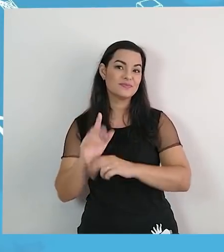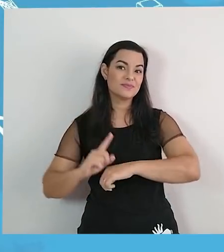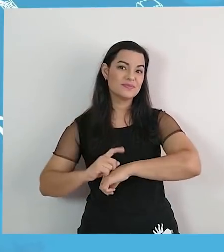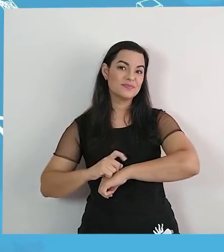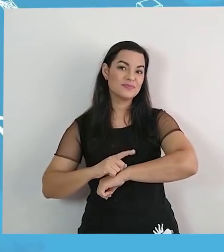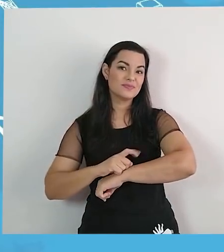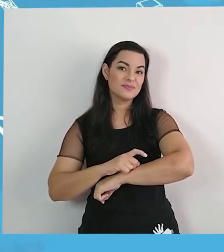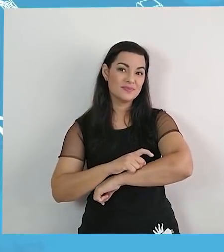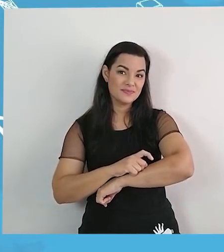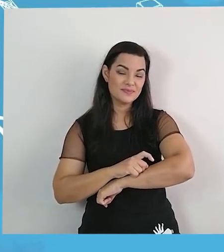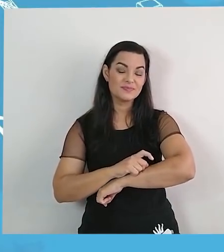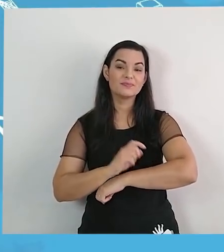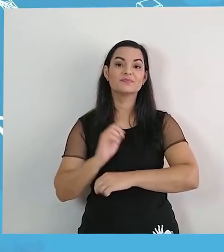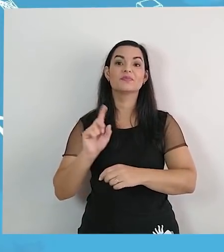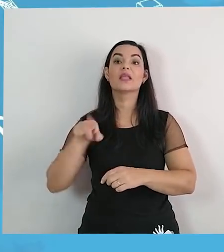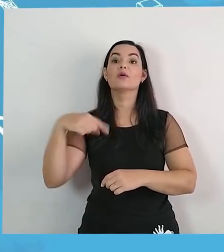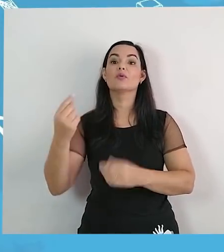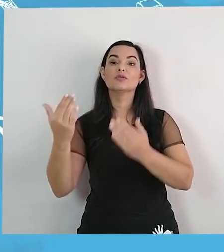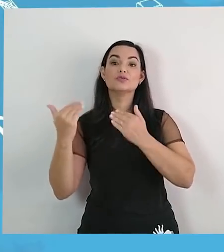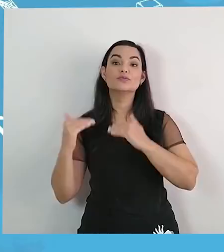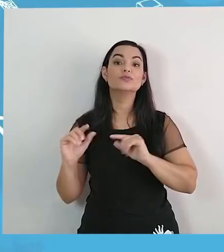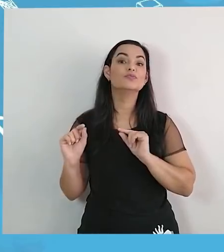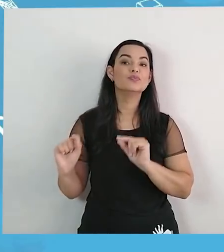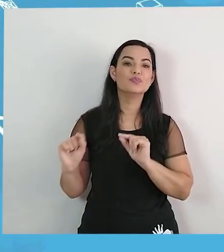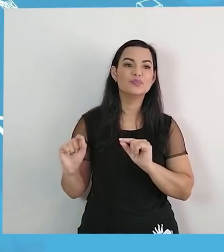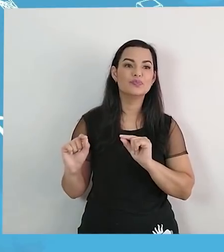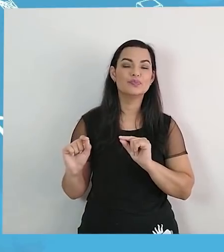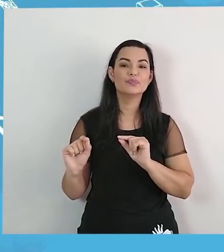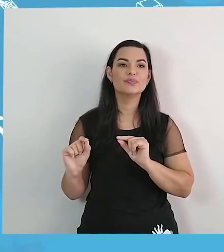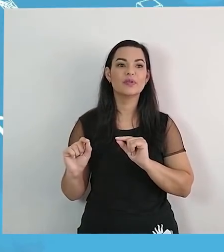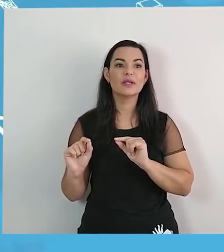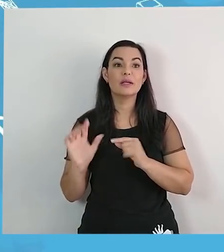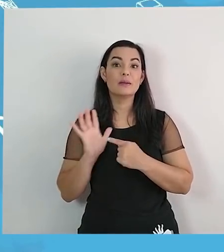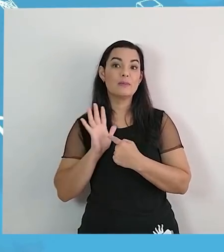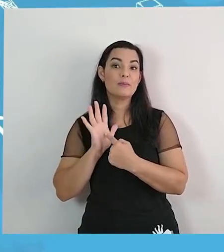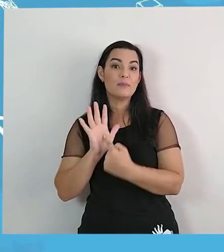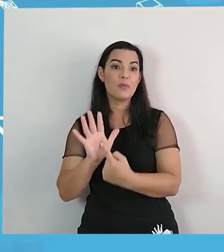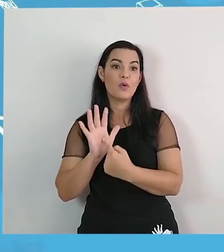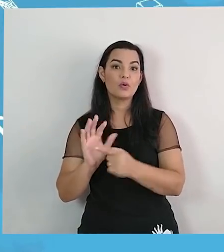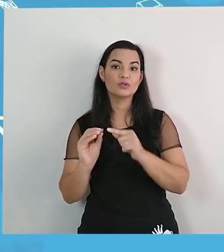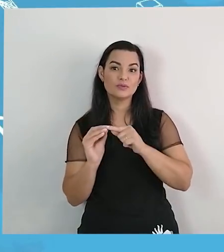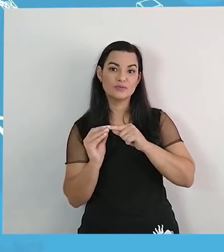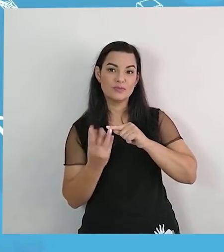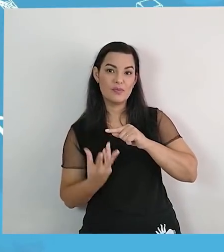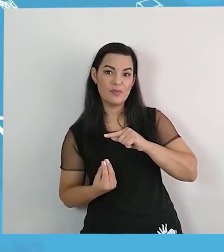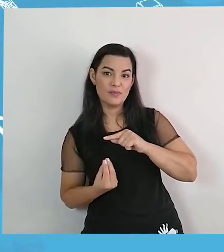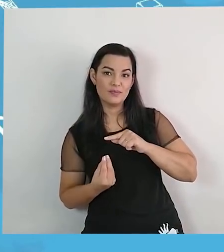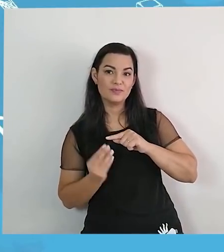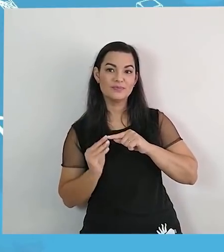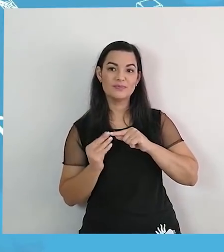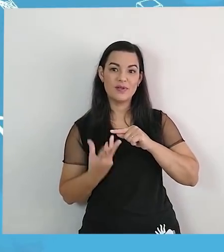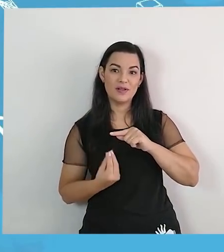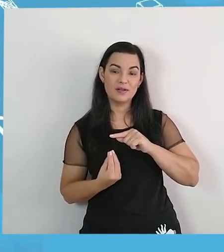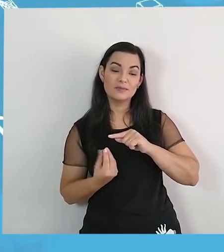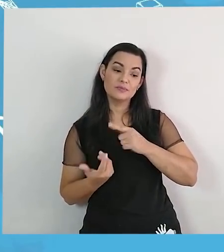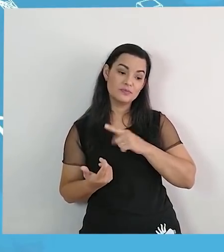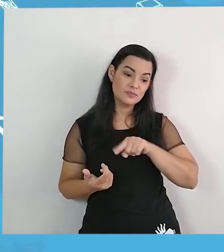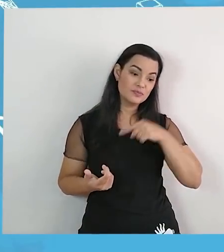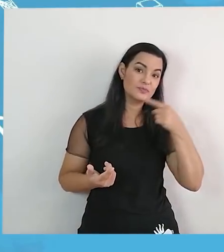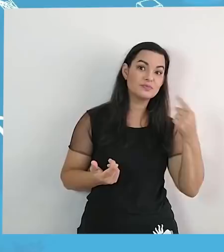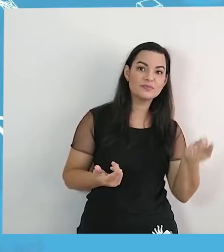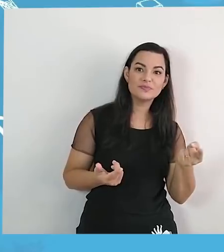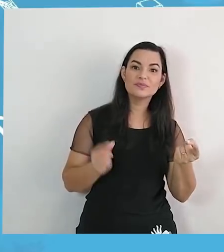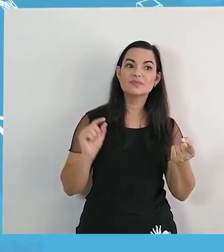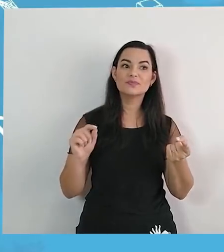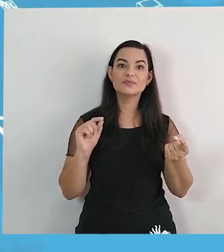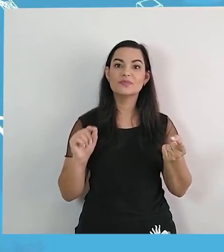a larva. Temos outro objeto representando a pupa. e um outro